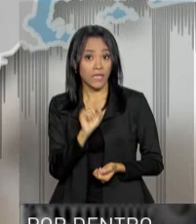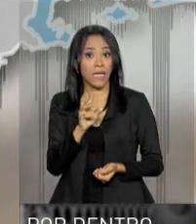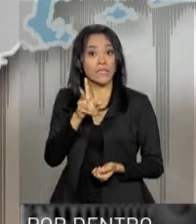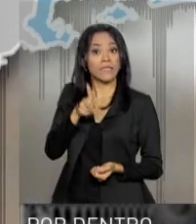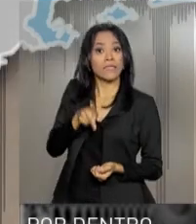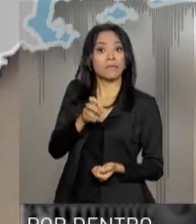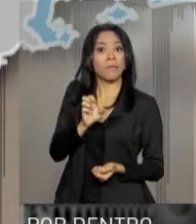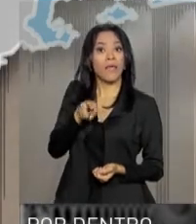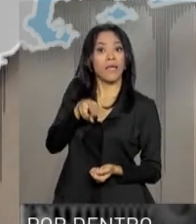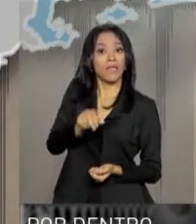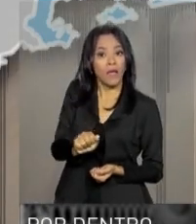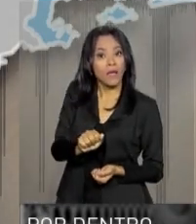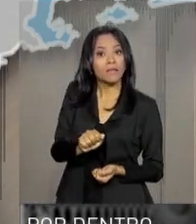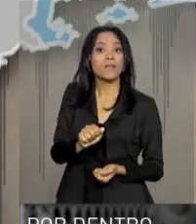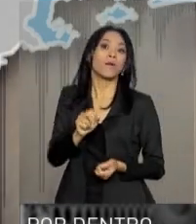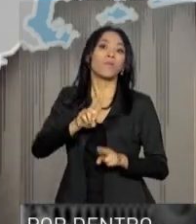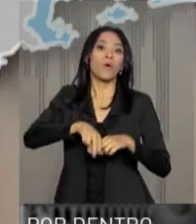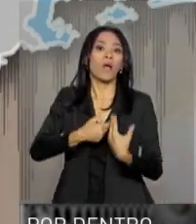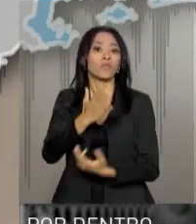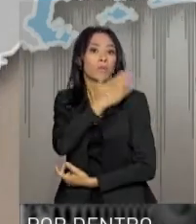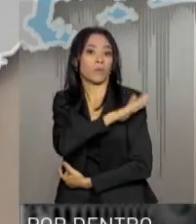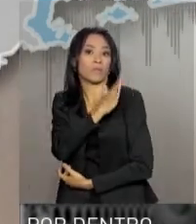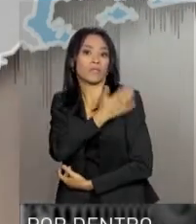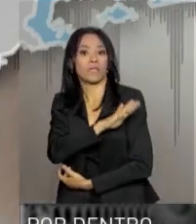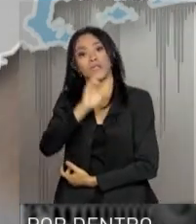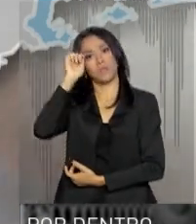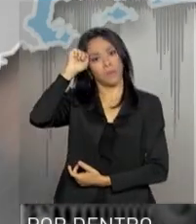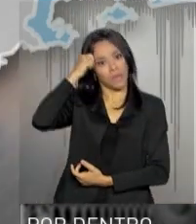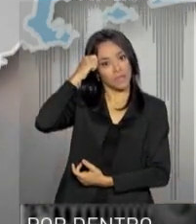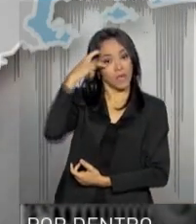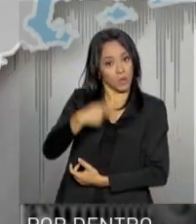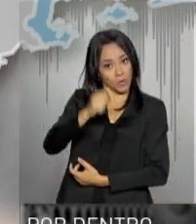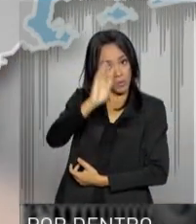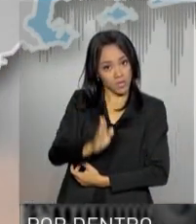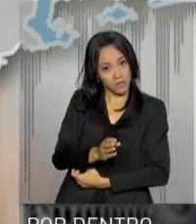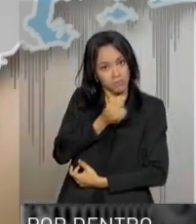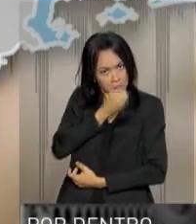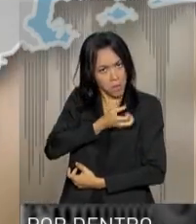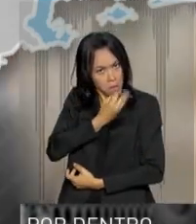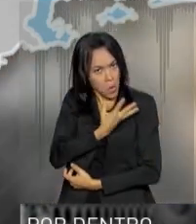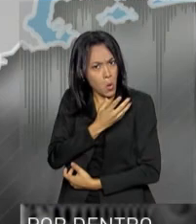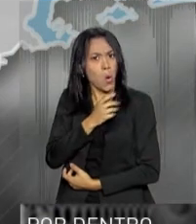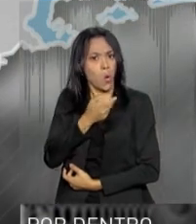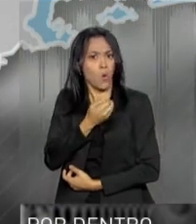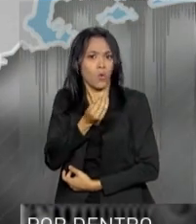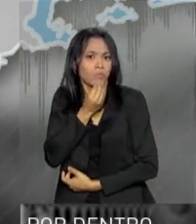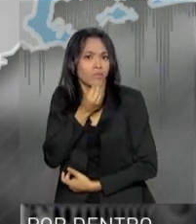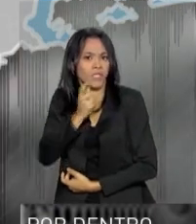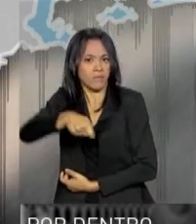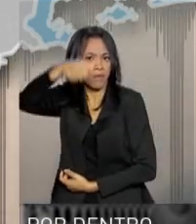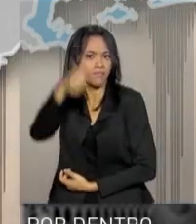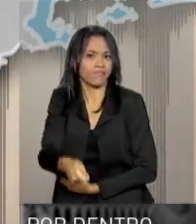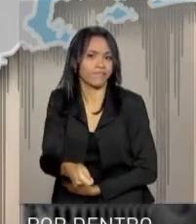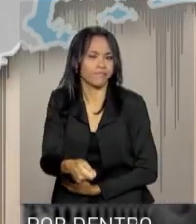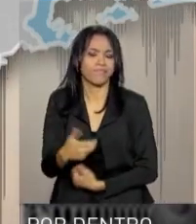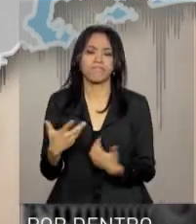discriminação racial no brasil são suficientes elas poderiam ser um pouco mais rigorosa